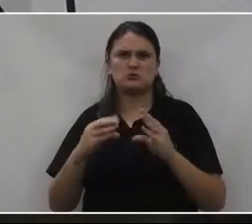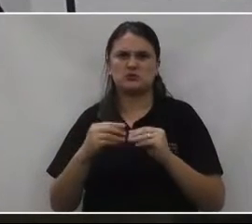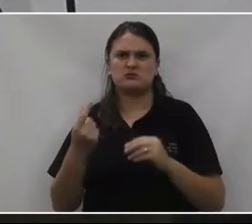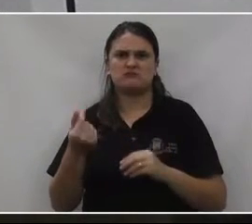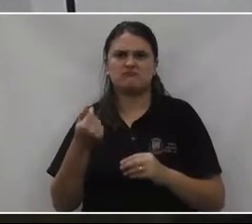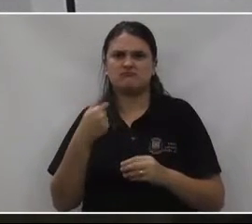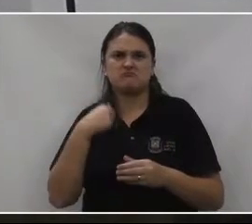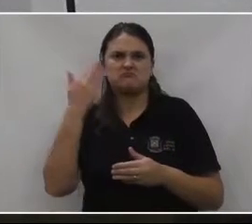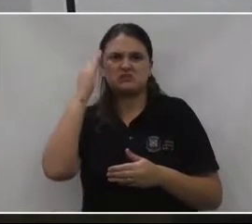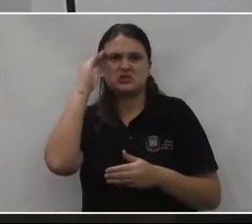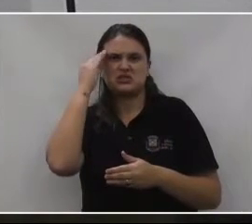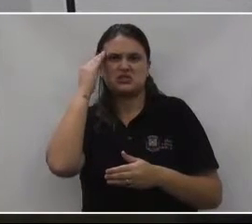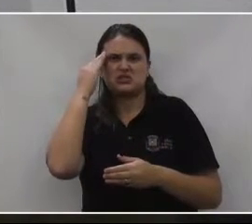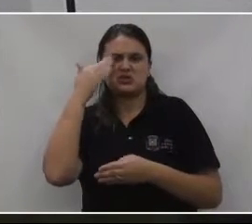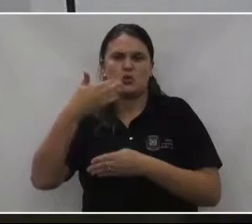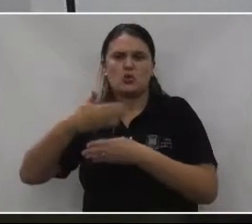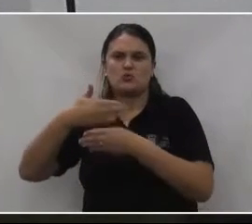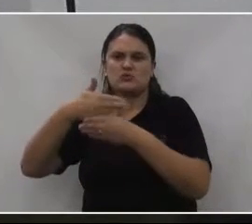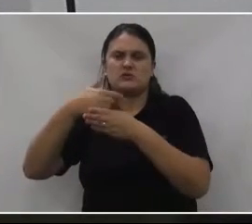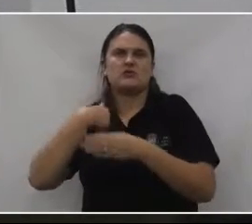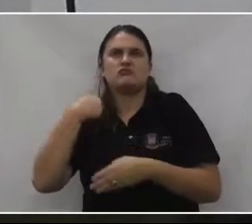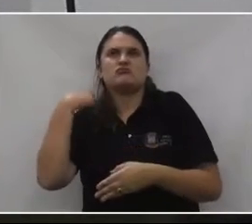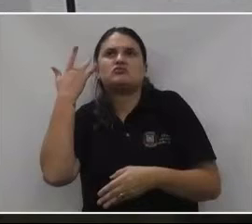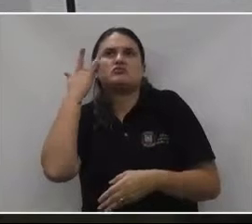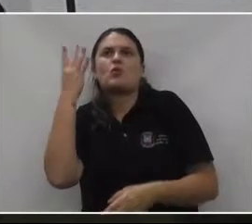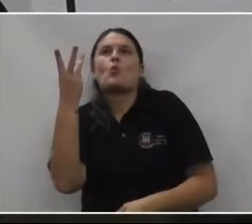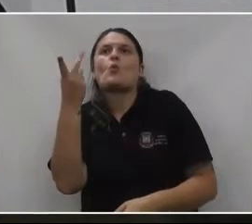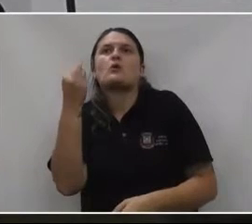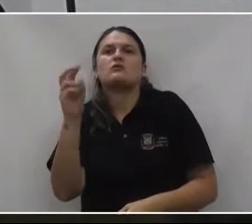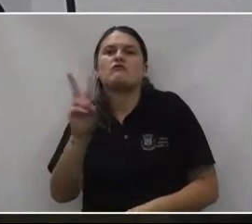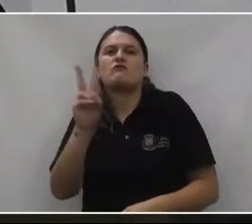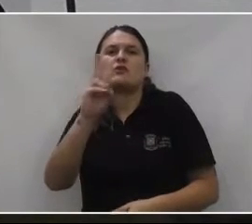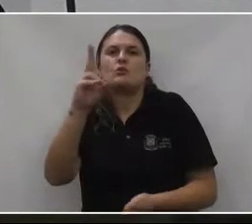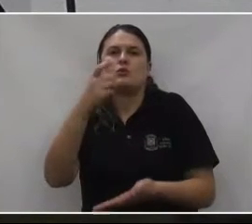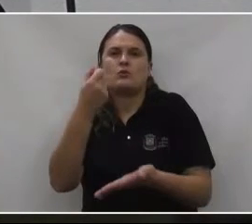Sabe, eu não sei, não vou falar de preço porque eu não sei quanto que foi gasto nisso aí.